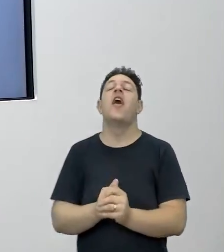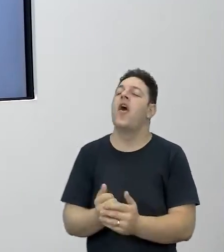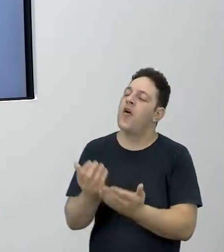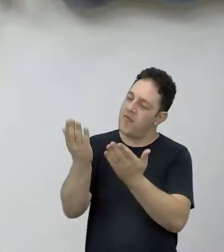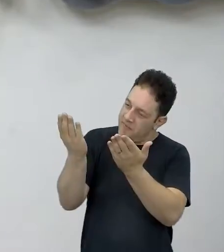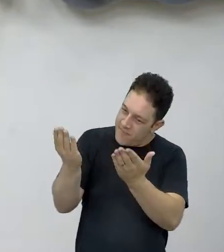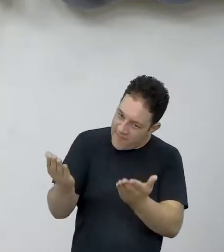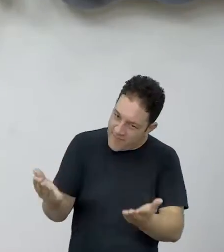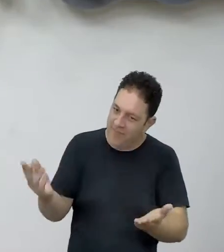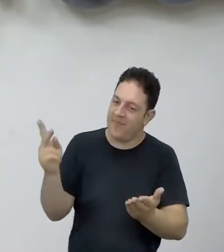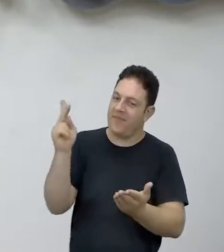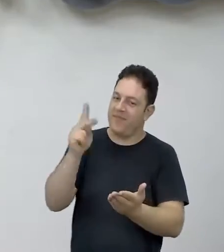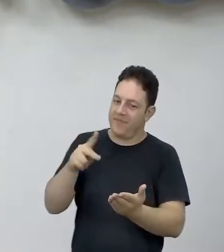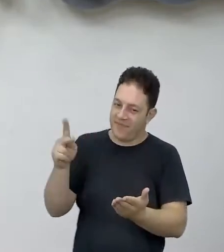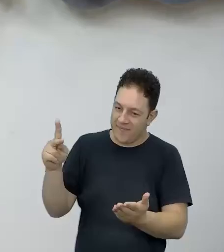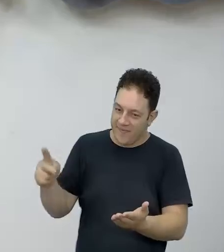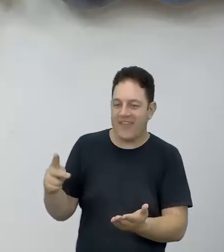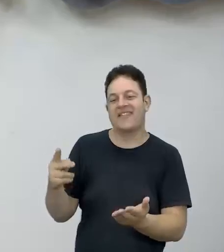Prezada professora,